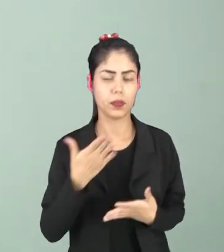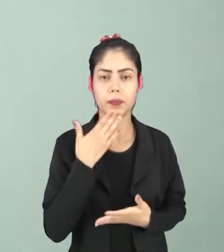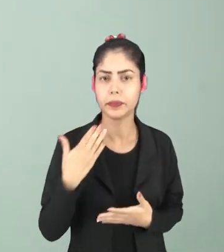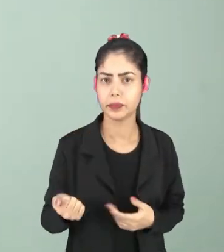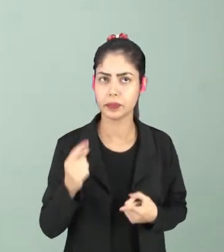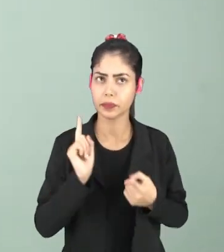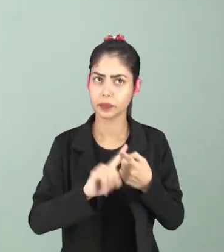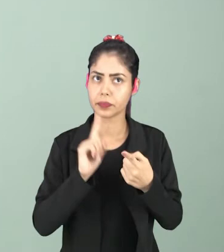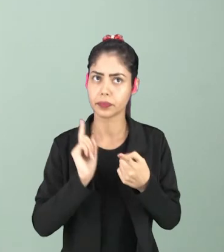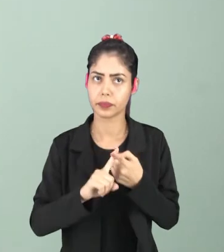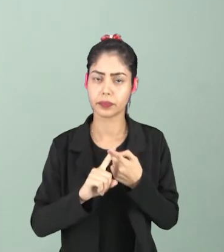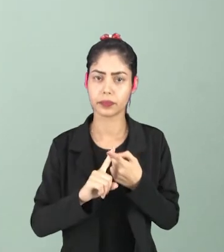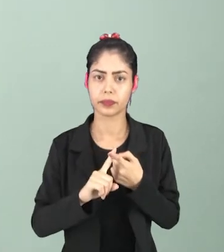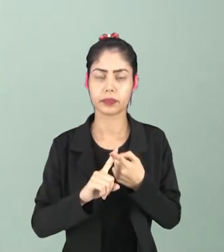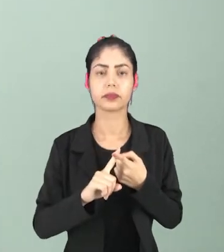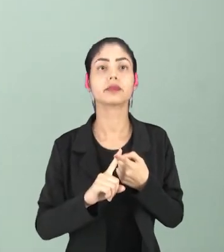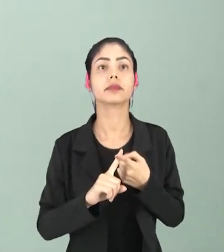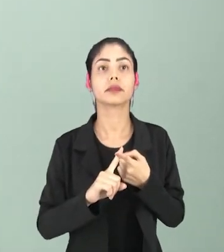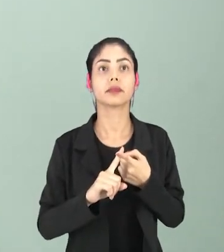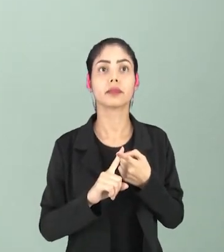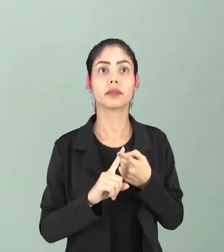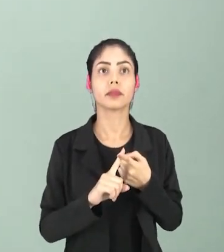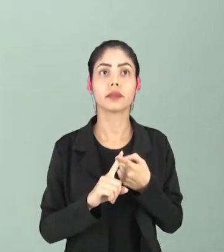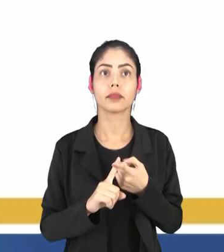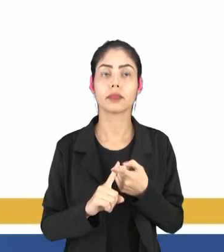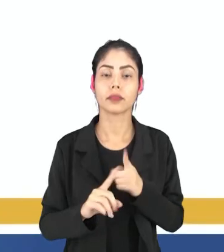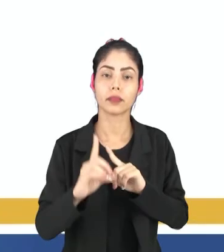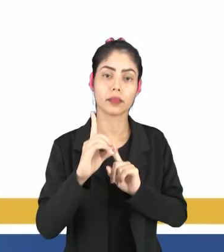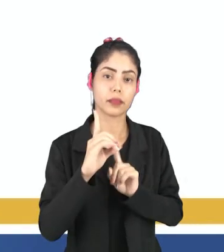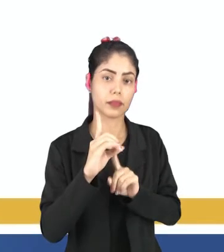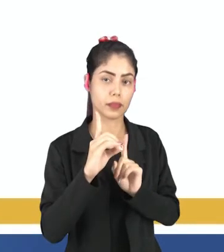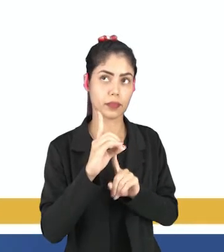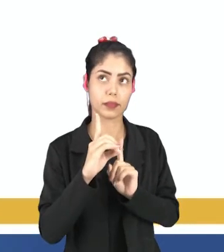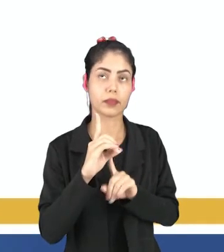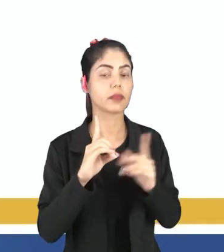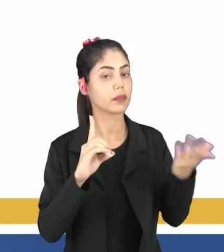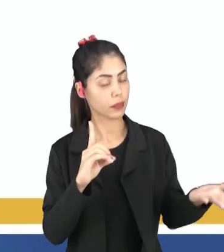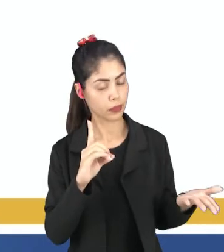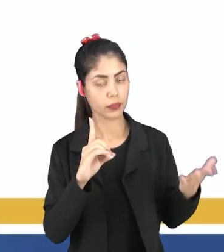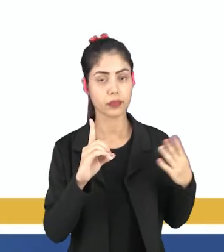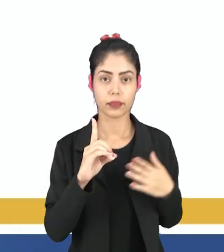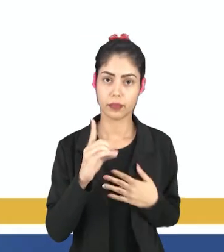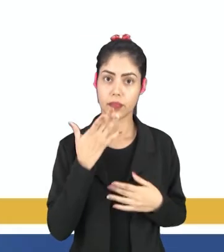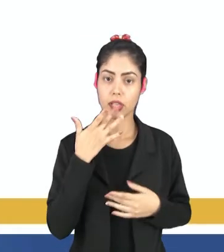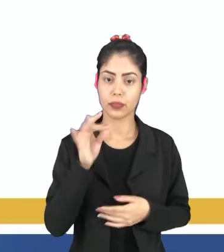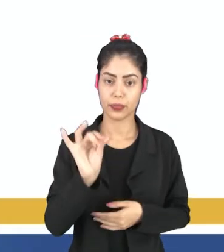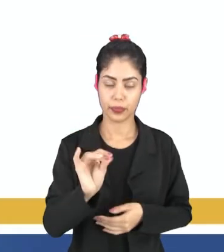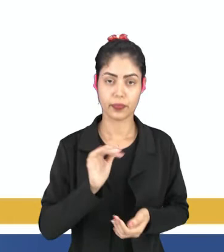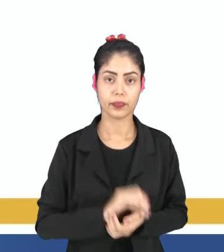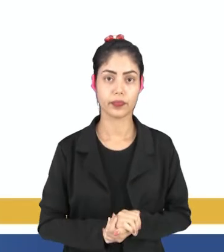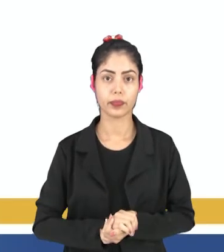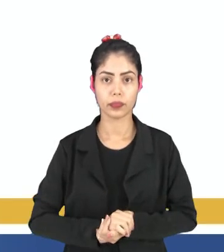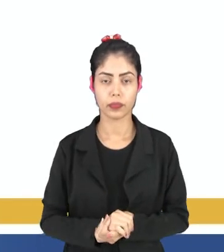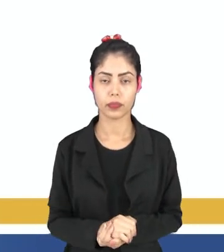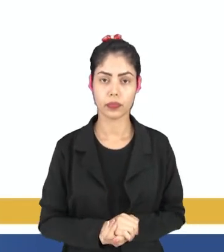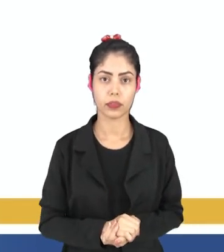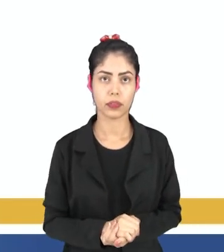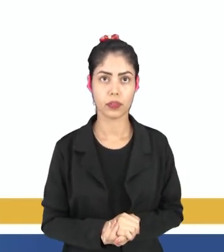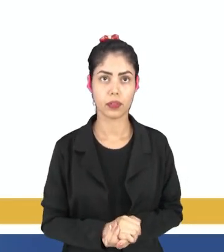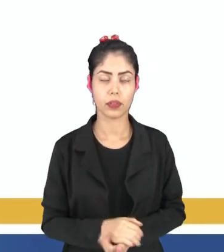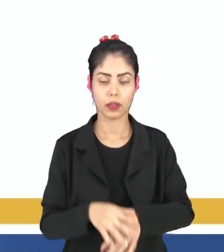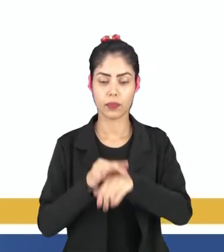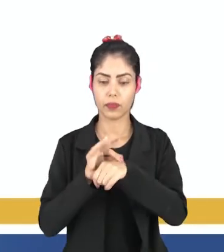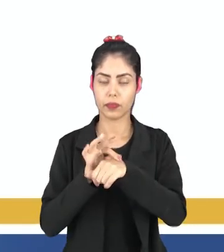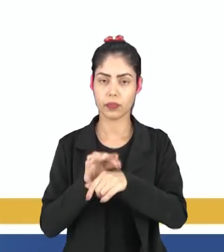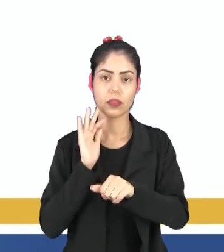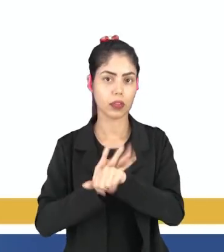da primeira ali, descrição? É o salgamento, né, que era a letra D. Então, você salgar os alimentos, né, as